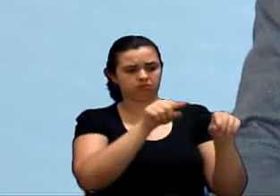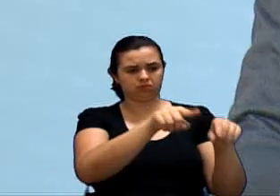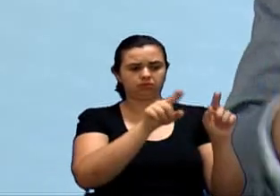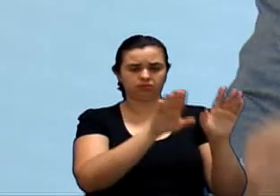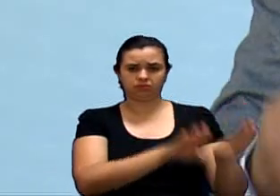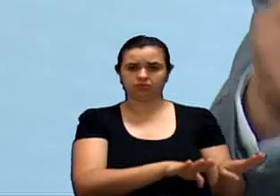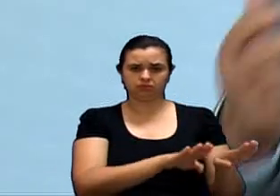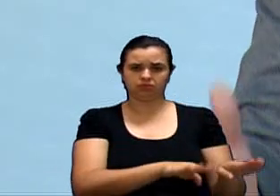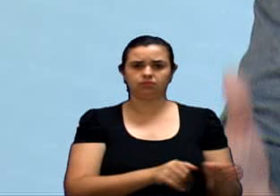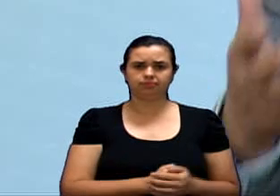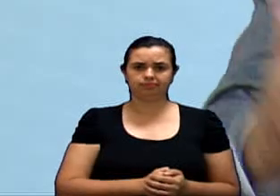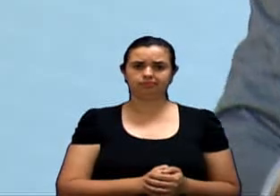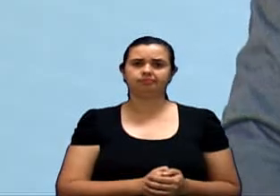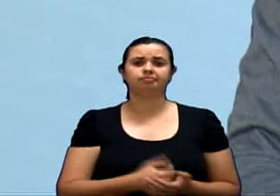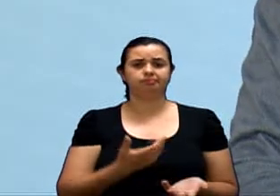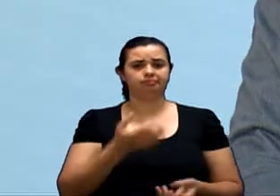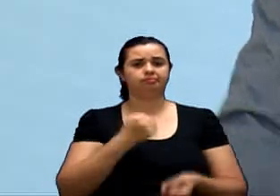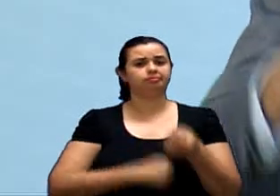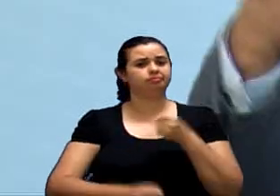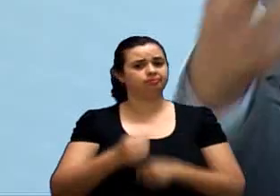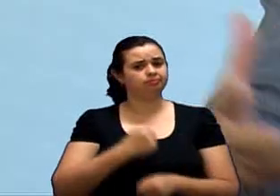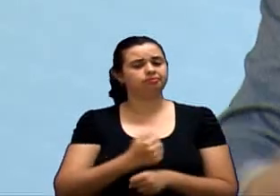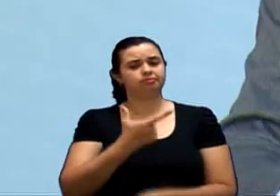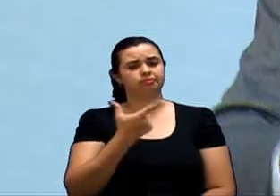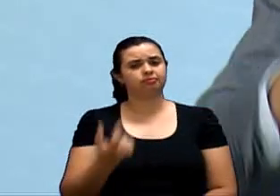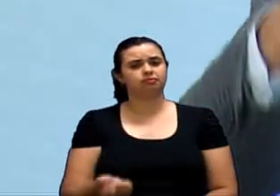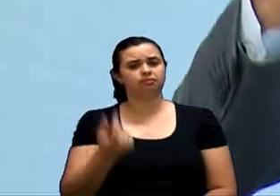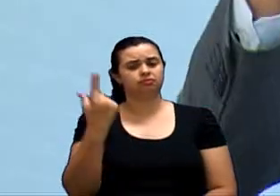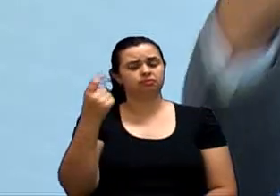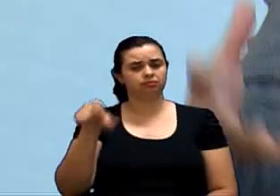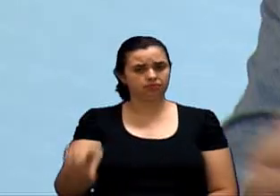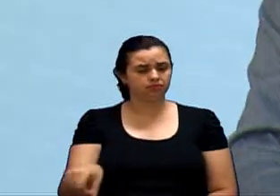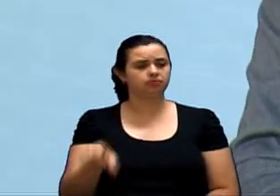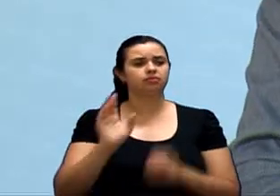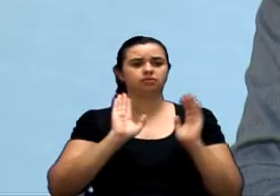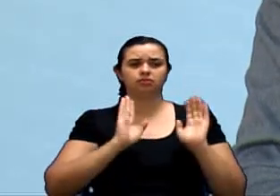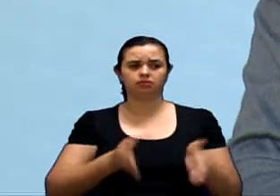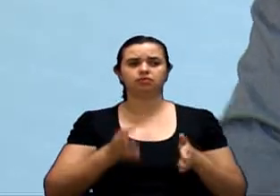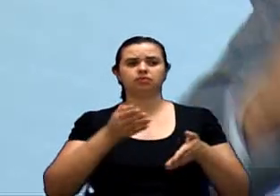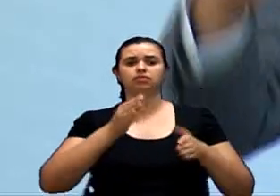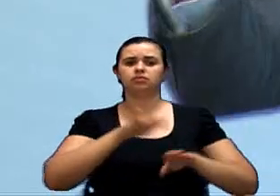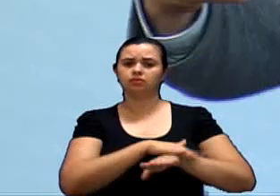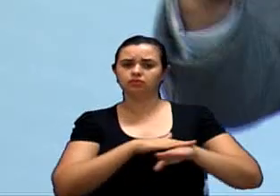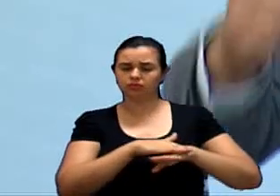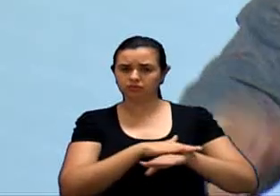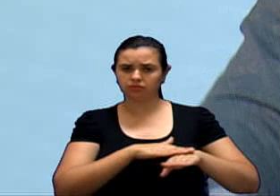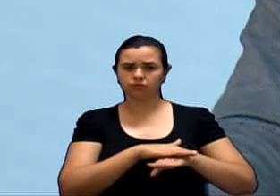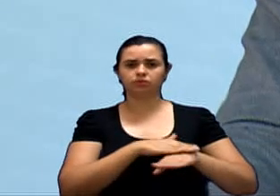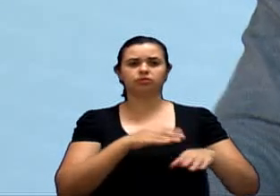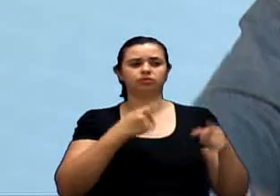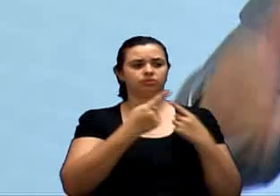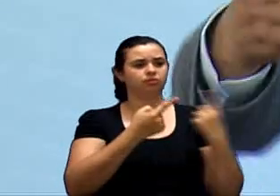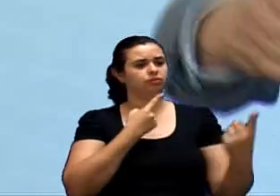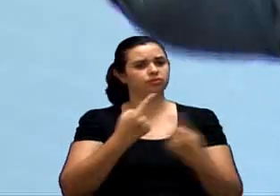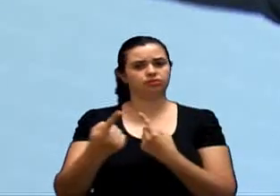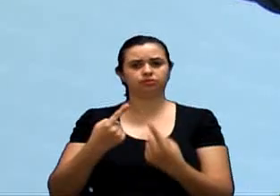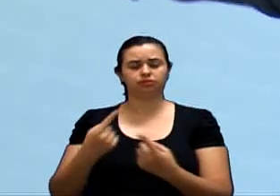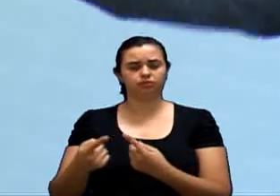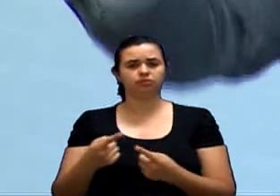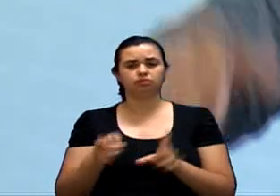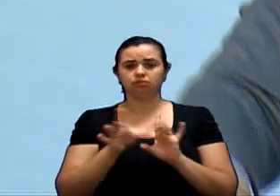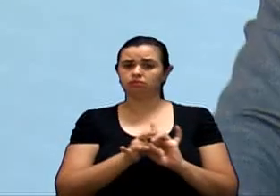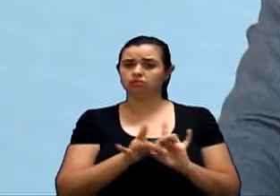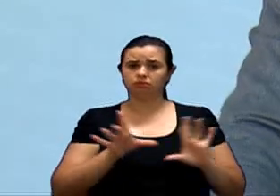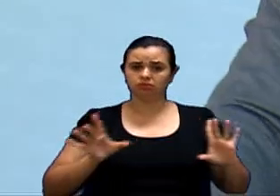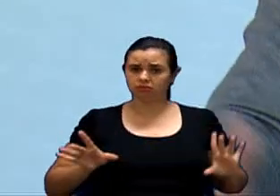estou desde 2019 conversando, sentando com eles e tem a permissão que vence agora